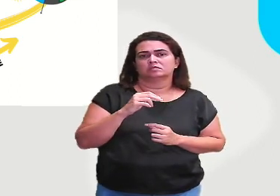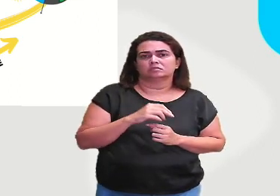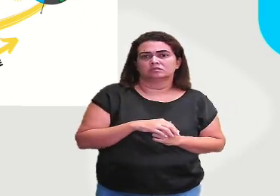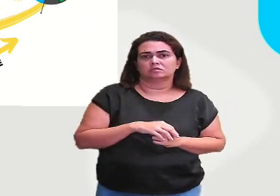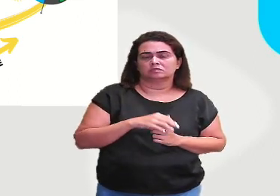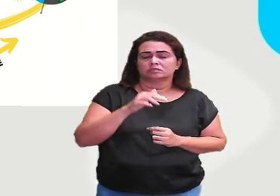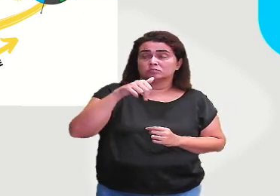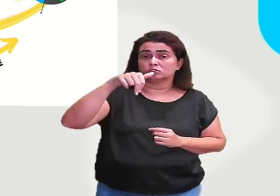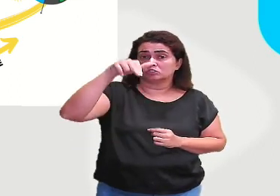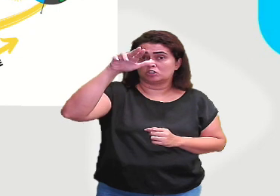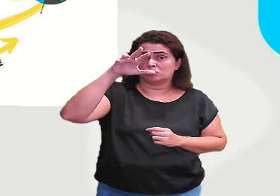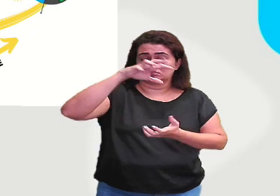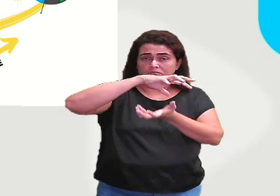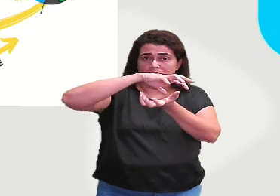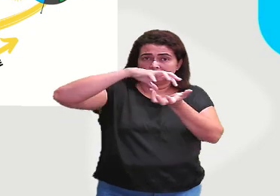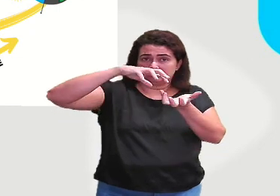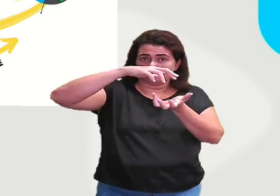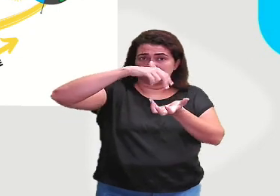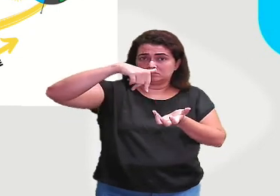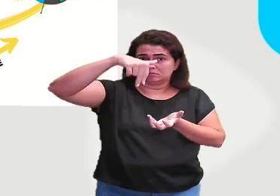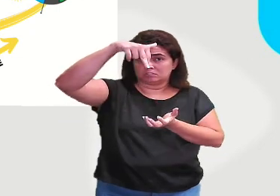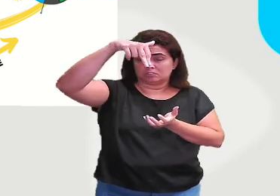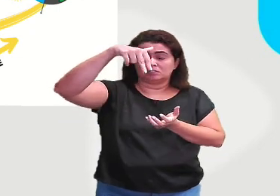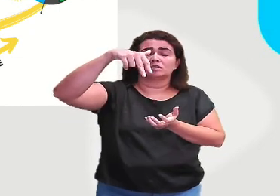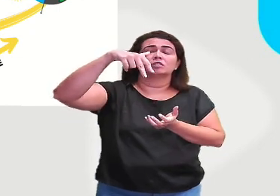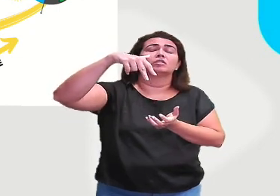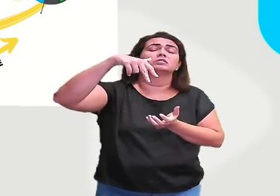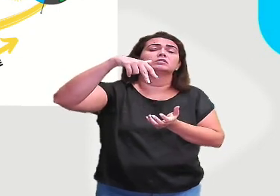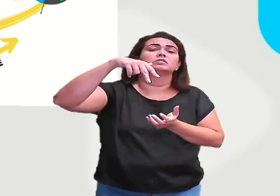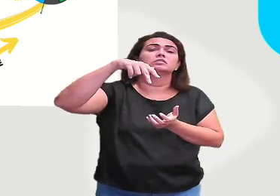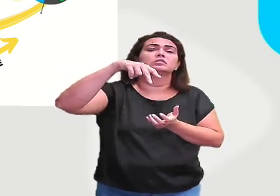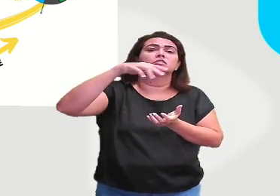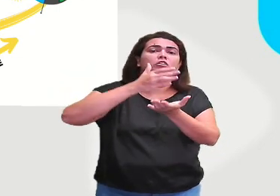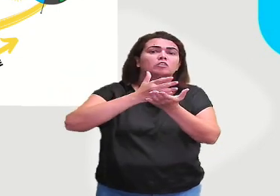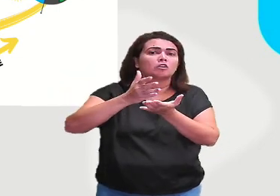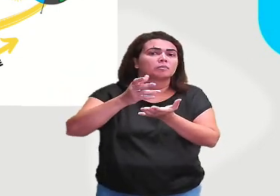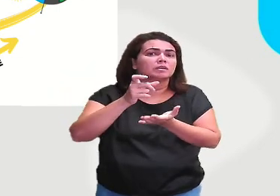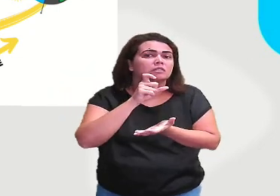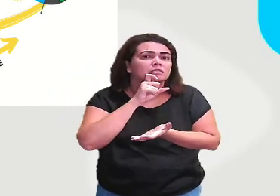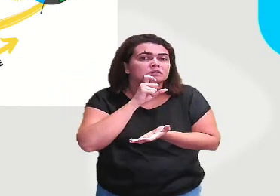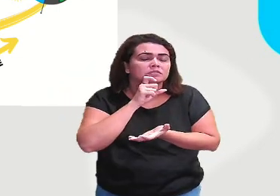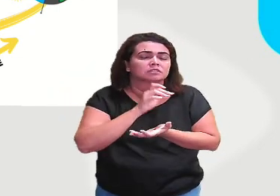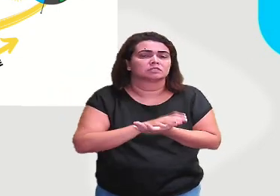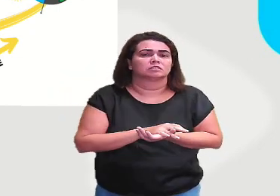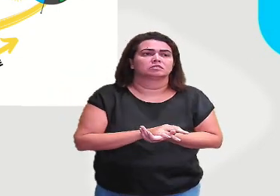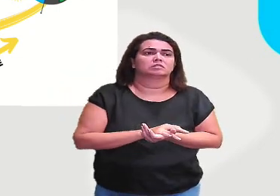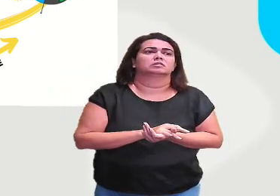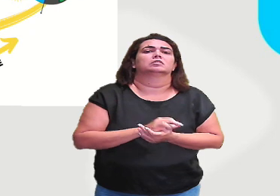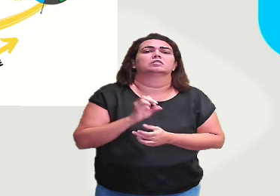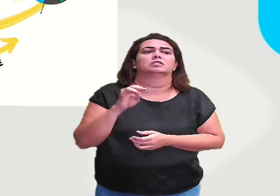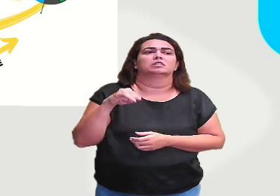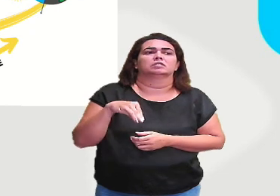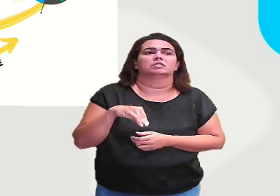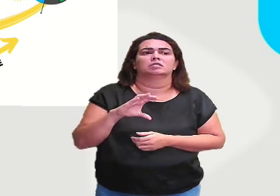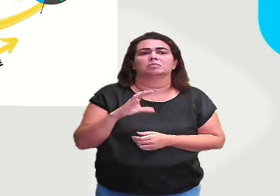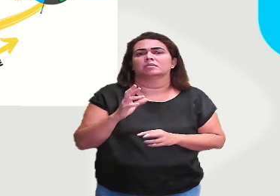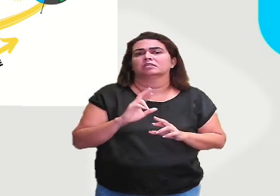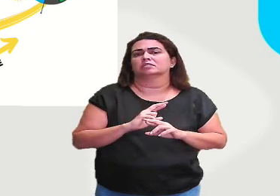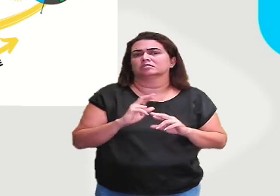hemisfério norte, nós estaríamos saindo do verão, indo para o inverno. E em março ocorre de